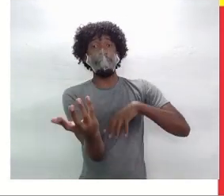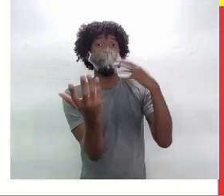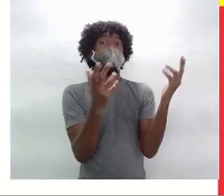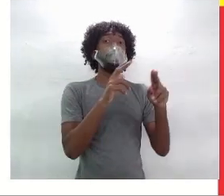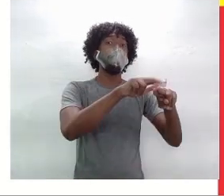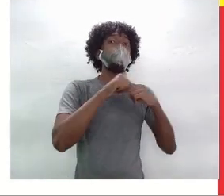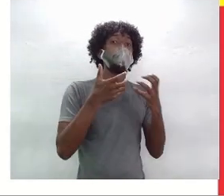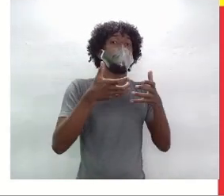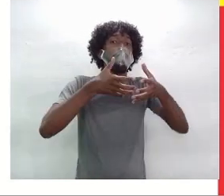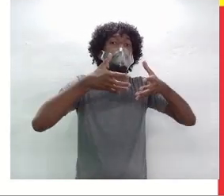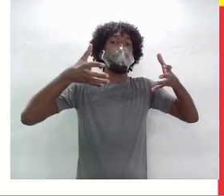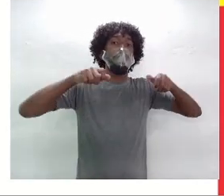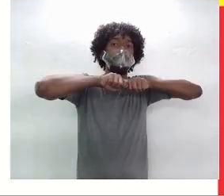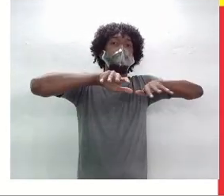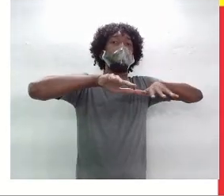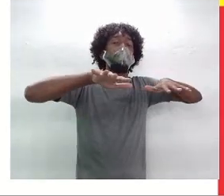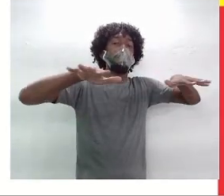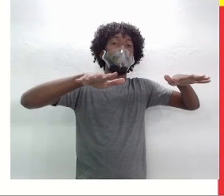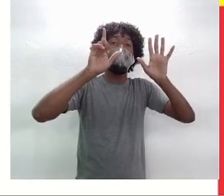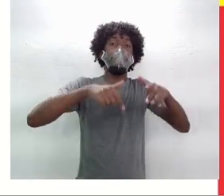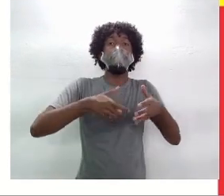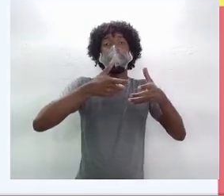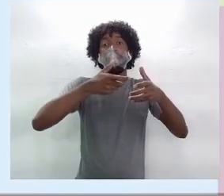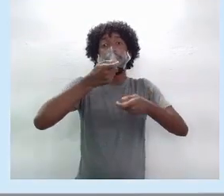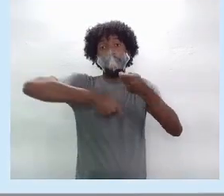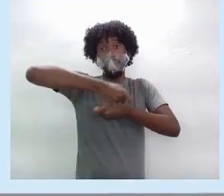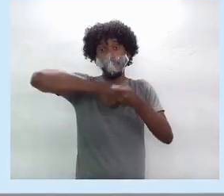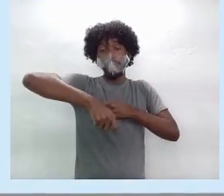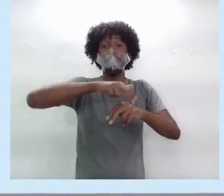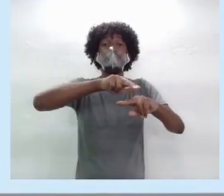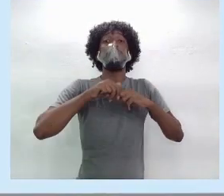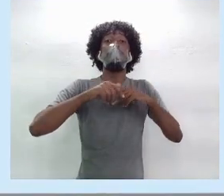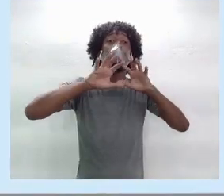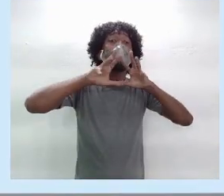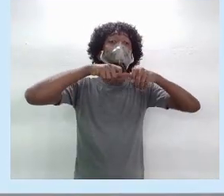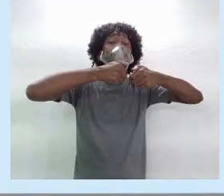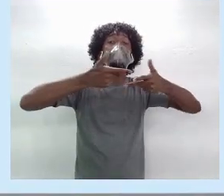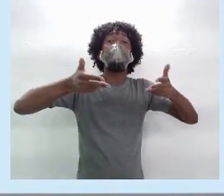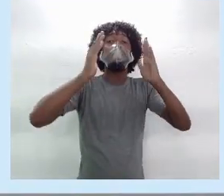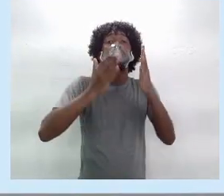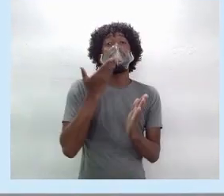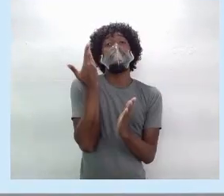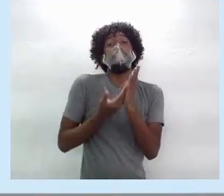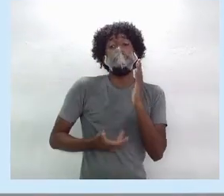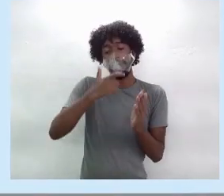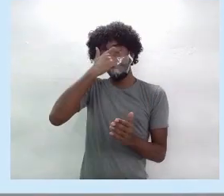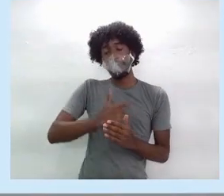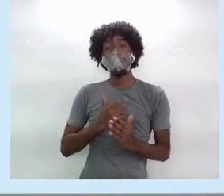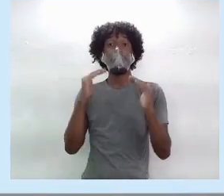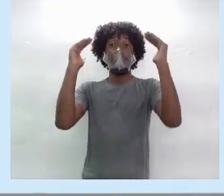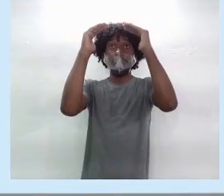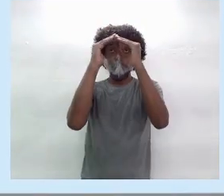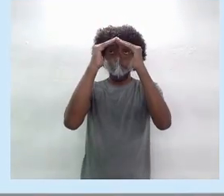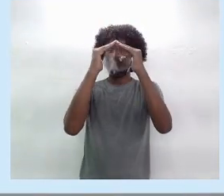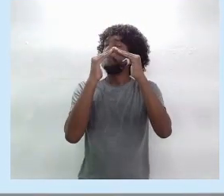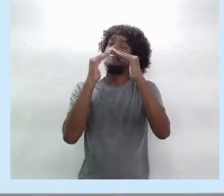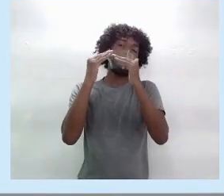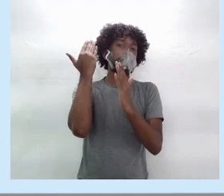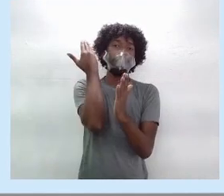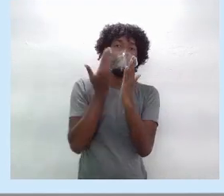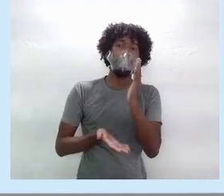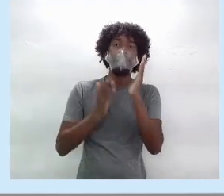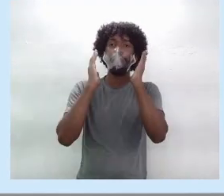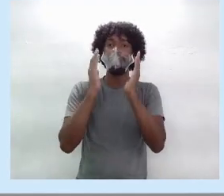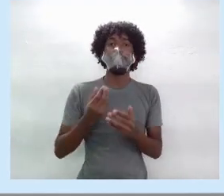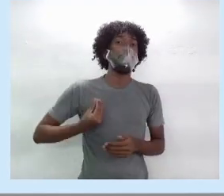questão do crescimento econômico. Então, os animais eles perdem a sua casa. Existe aí uma perca